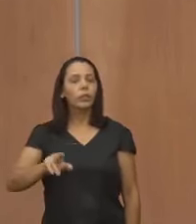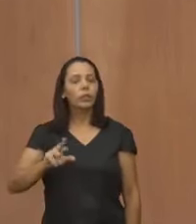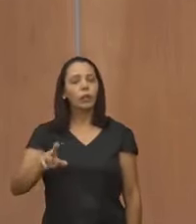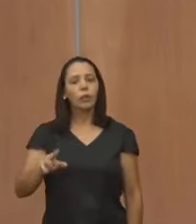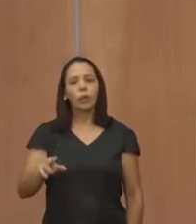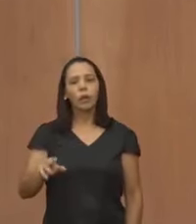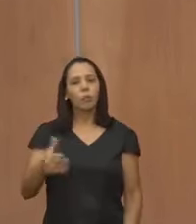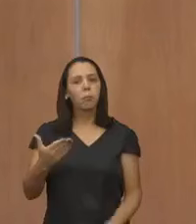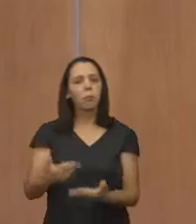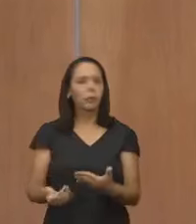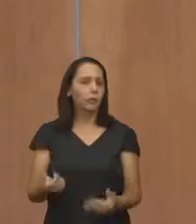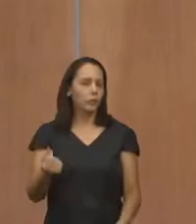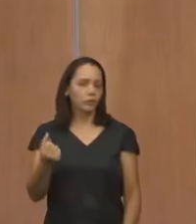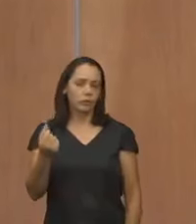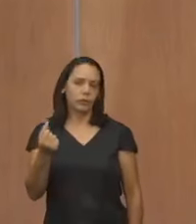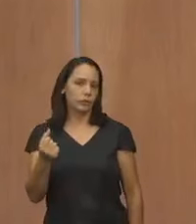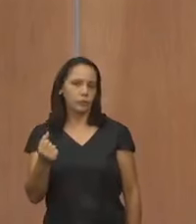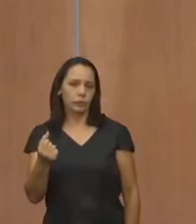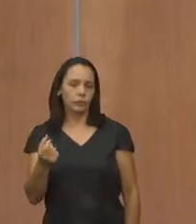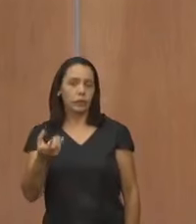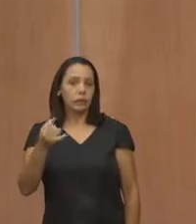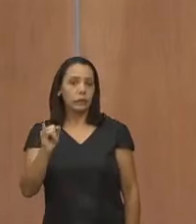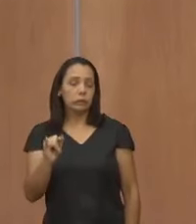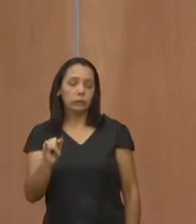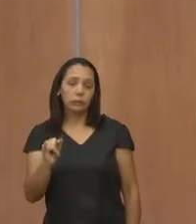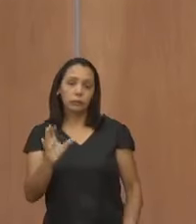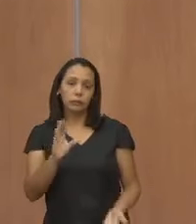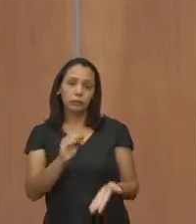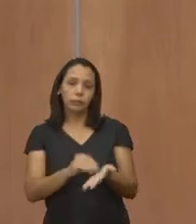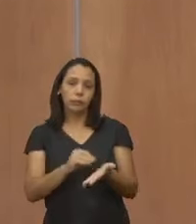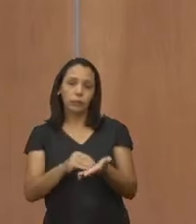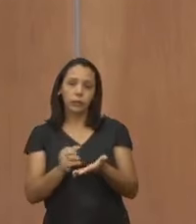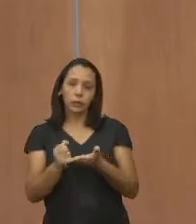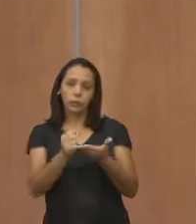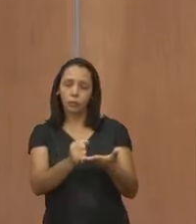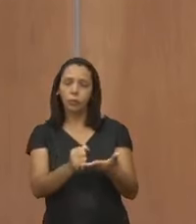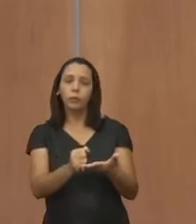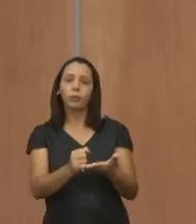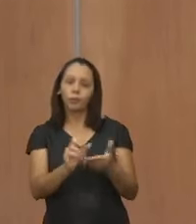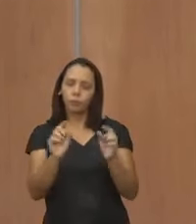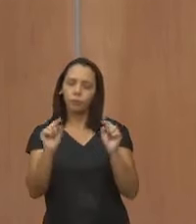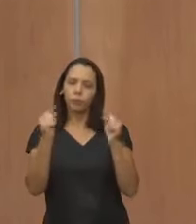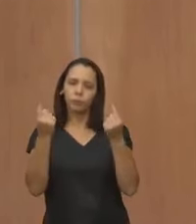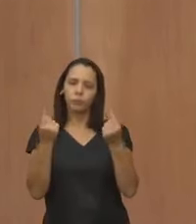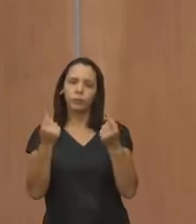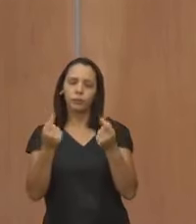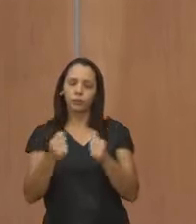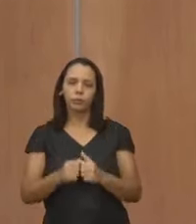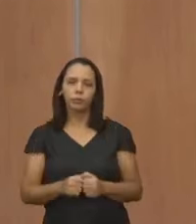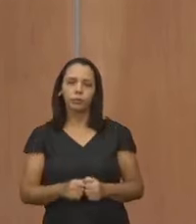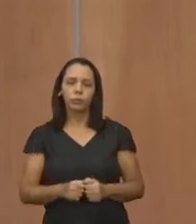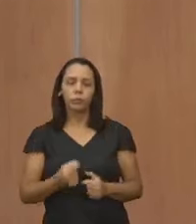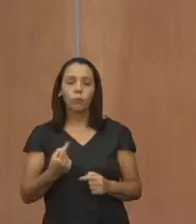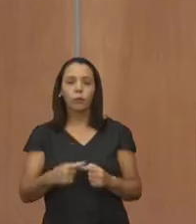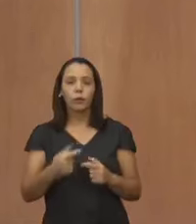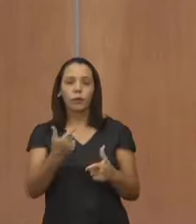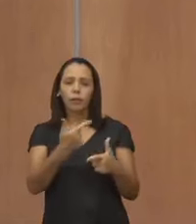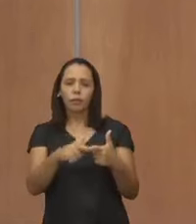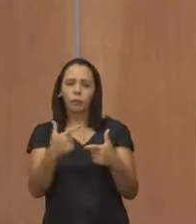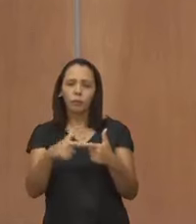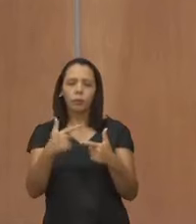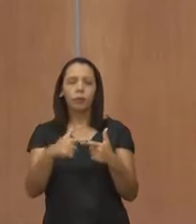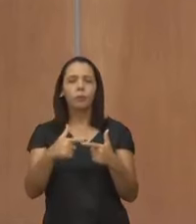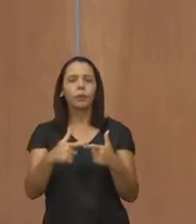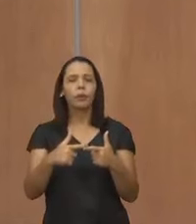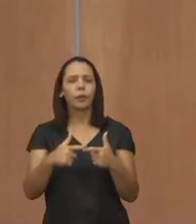muito maior é quando não tem atuação no setor e a gente tem que, de repente, trabalhar para poder reparar um problema. Então, a